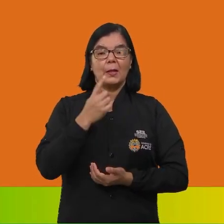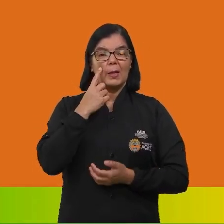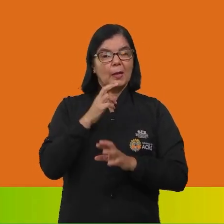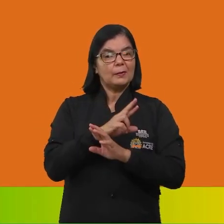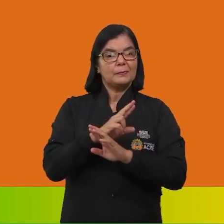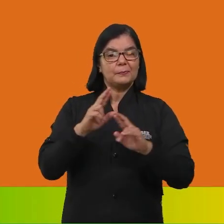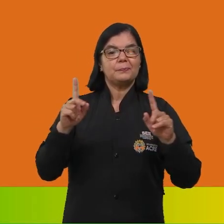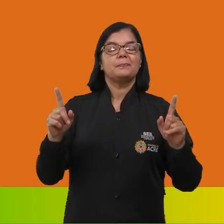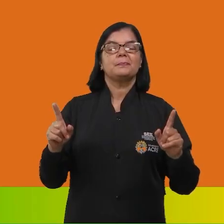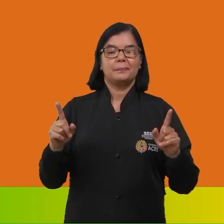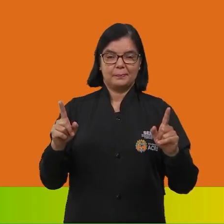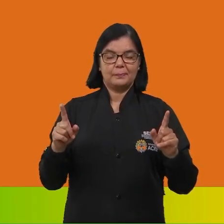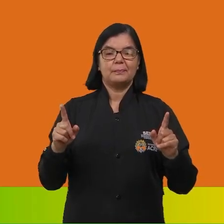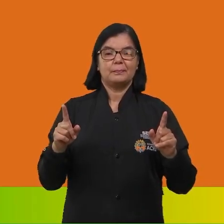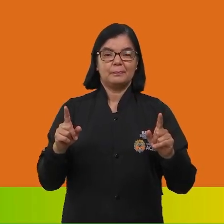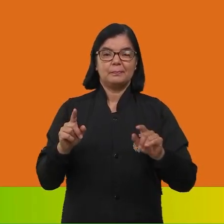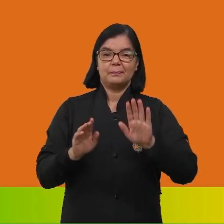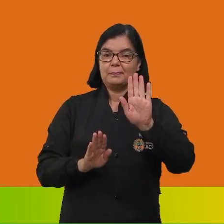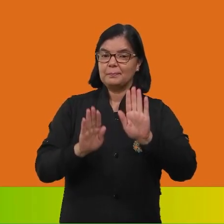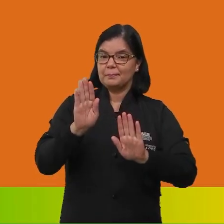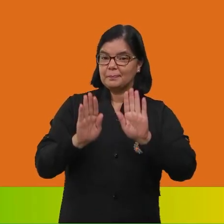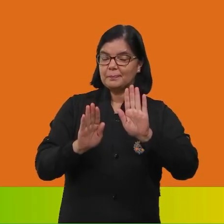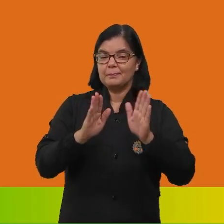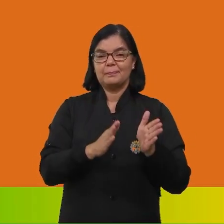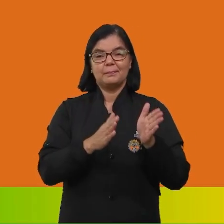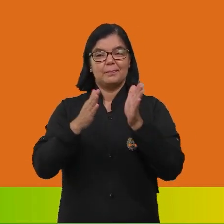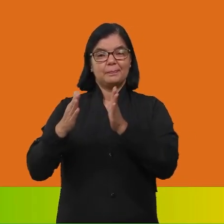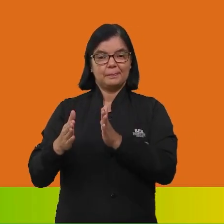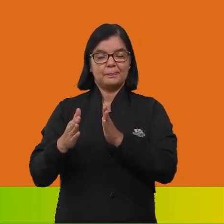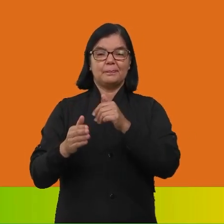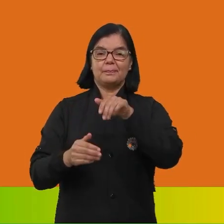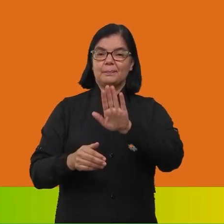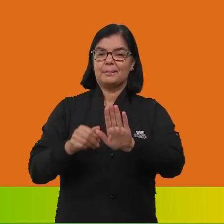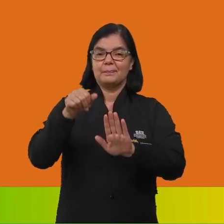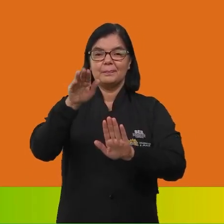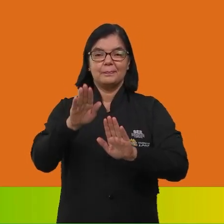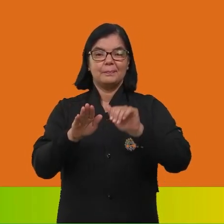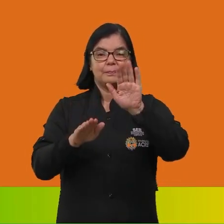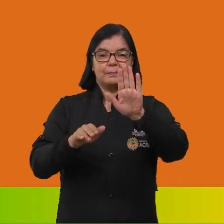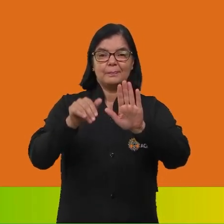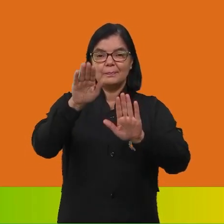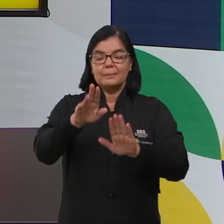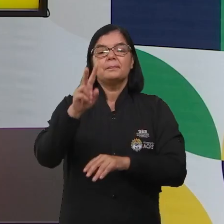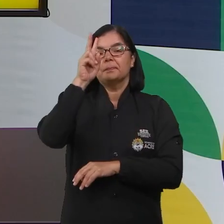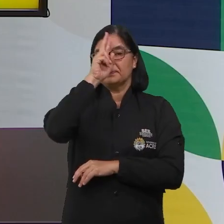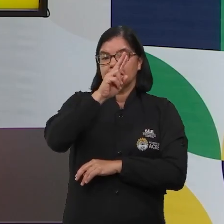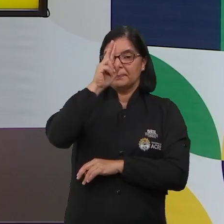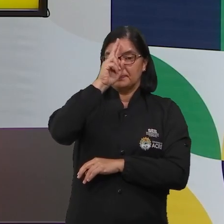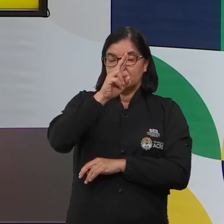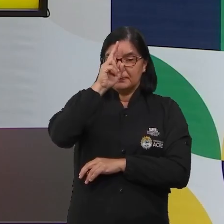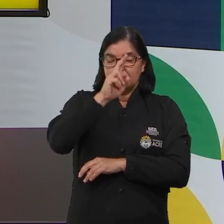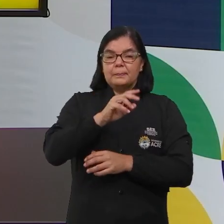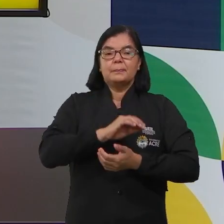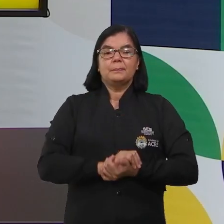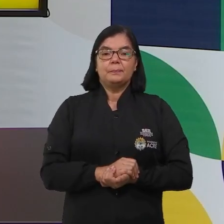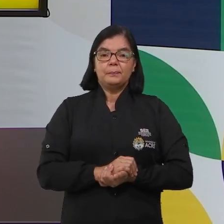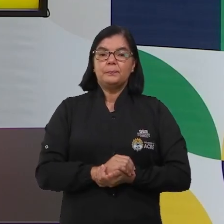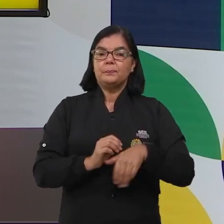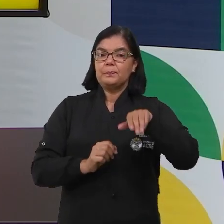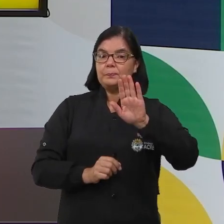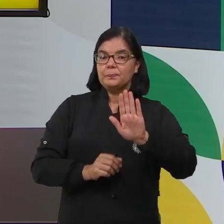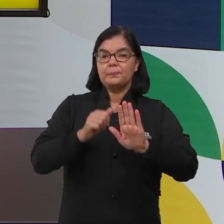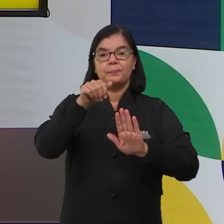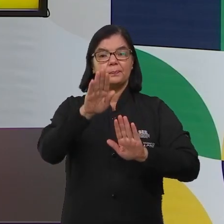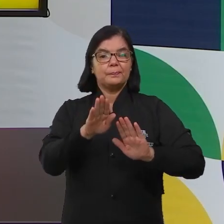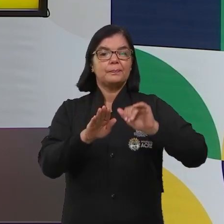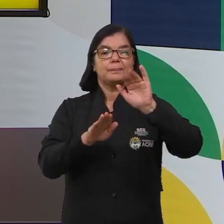essas diferenças entre a pantomima e a mímica. Lembrando que a mímica,